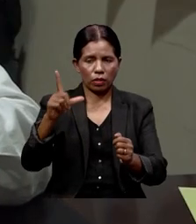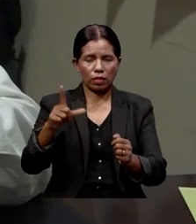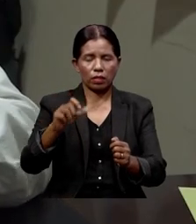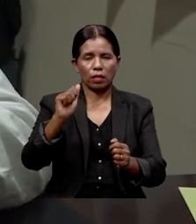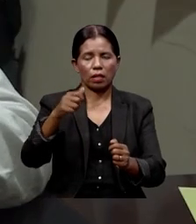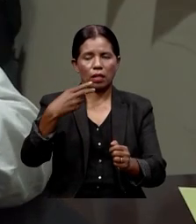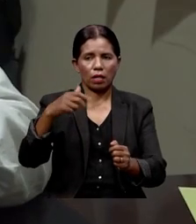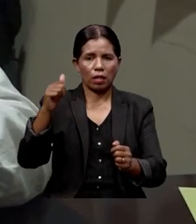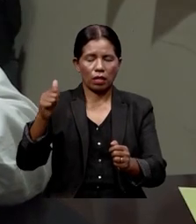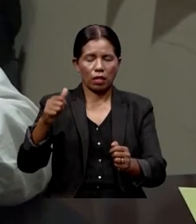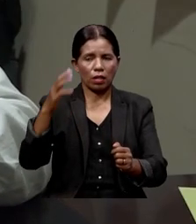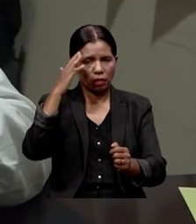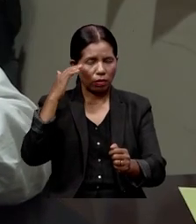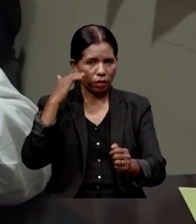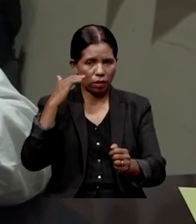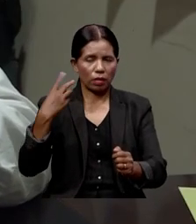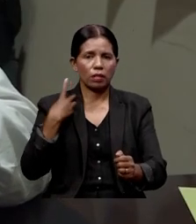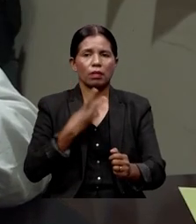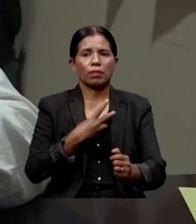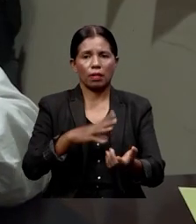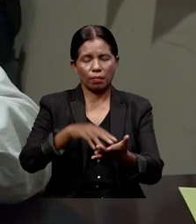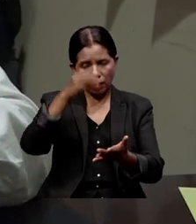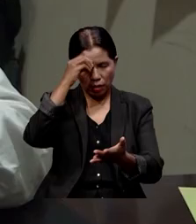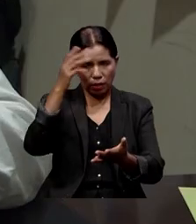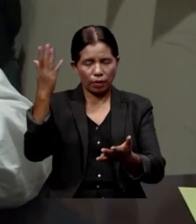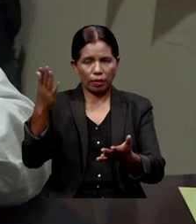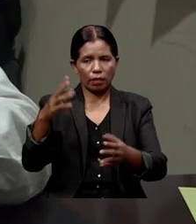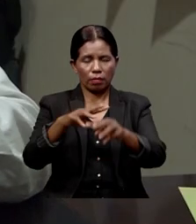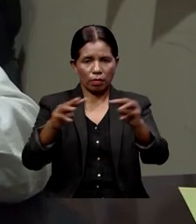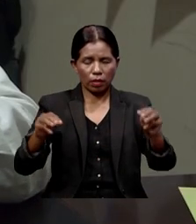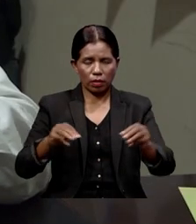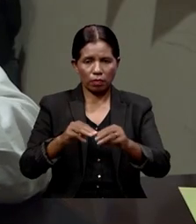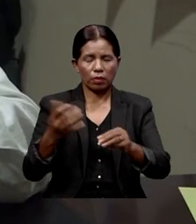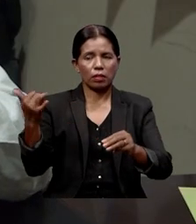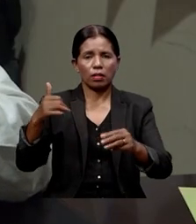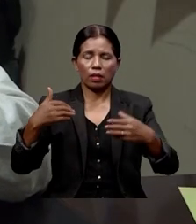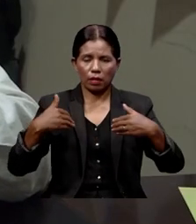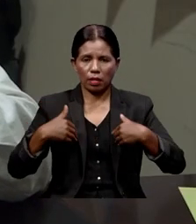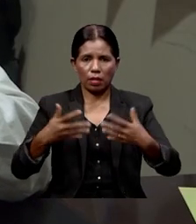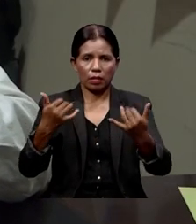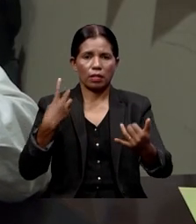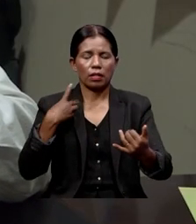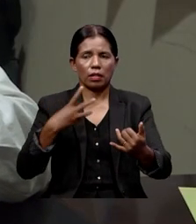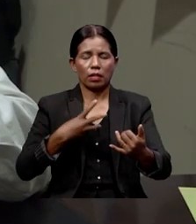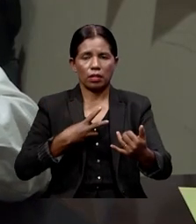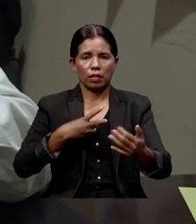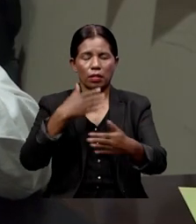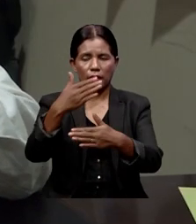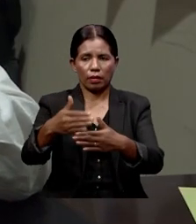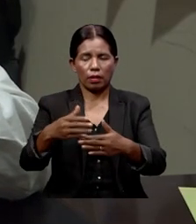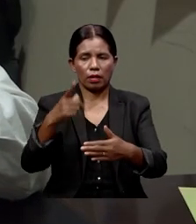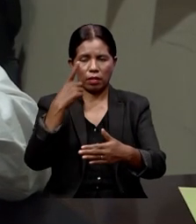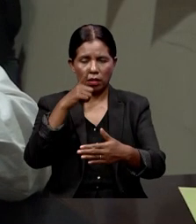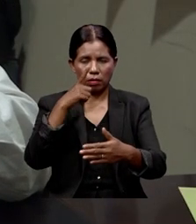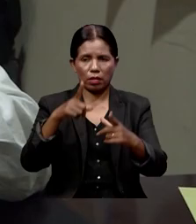Coreia, mos italiano Coreia, mos ita e a município da Iha, agora Itatu, expanda tan, língua